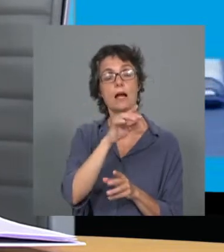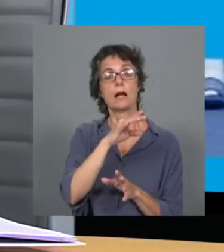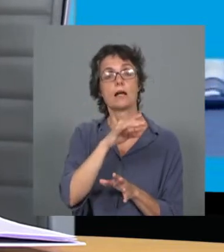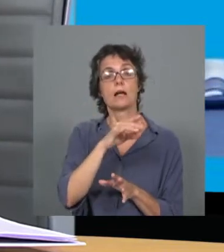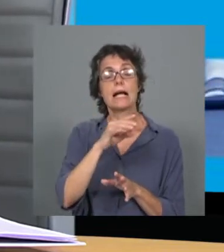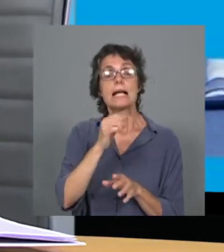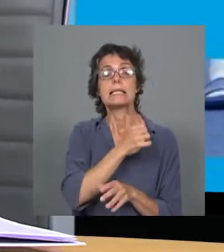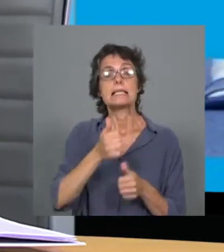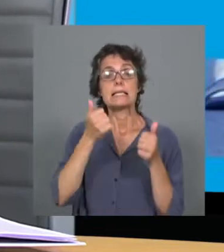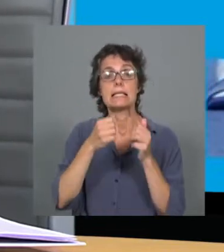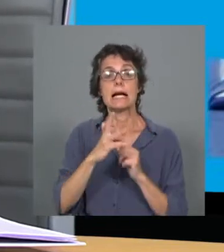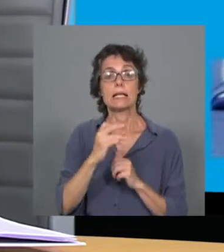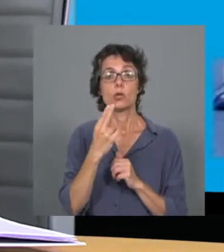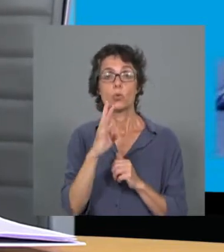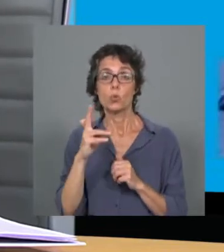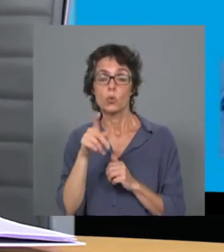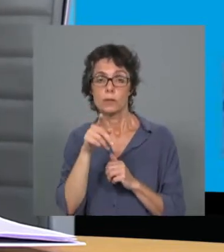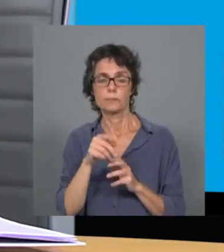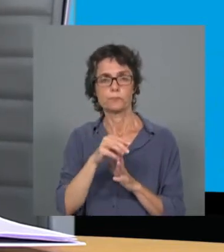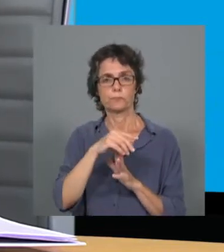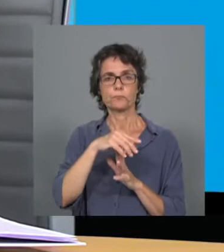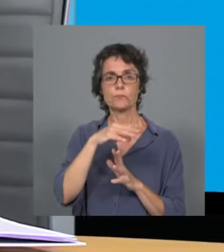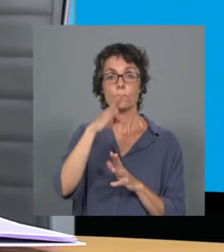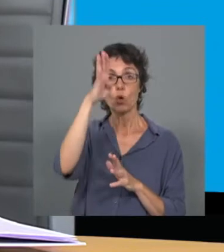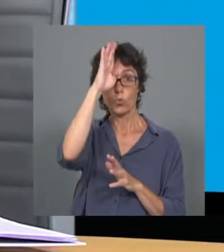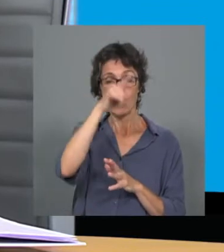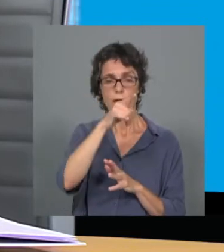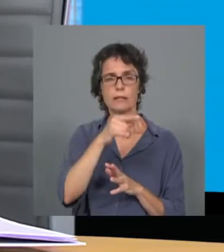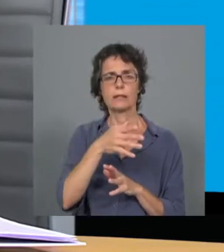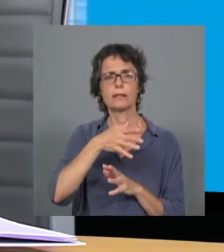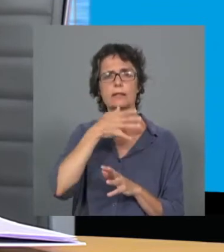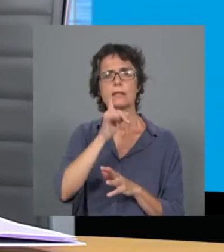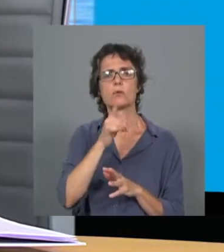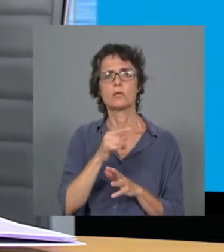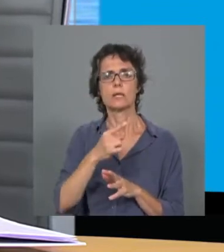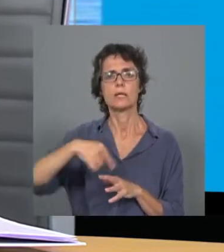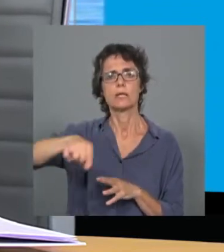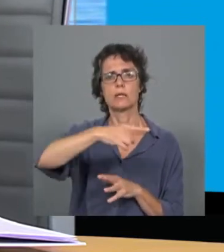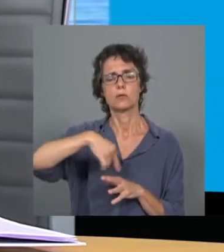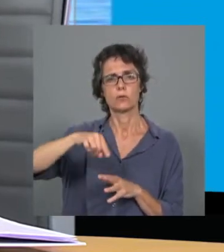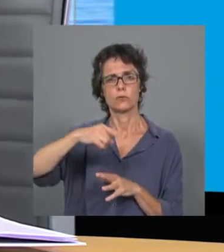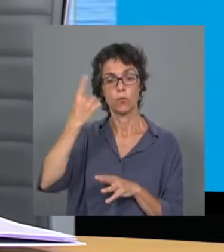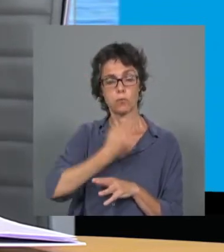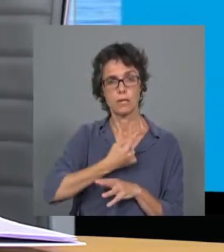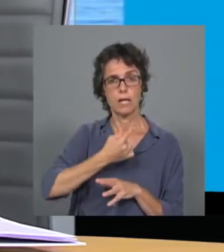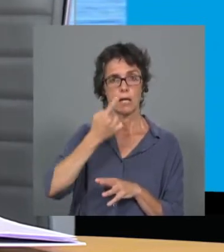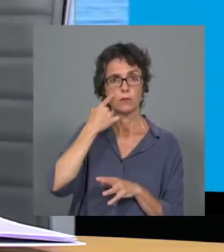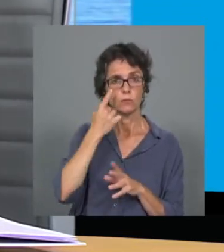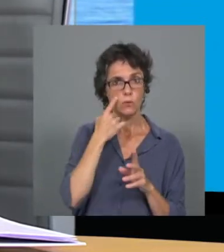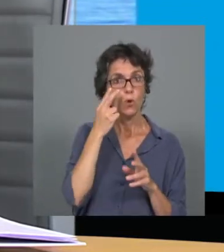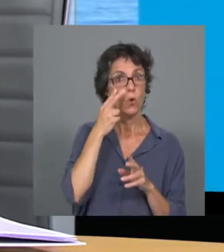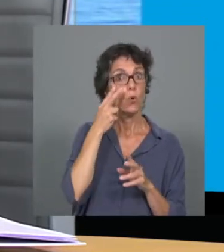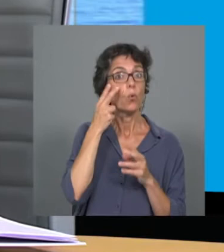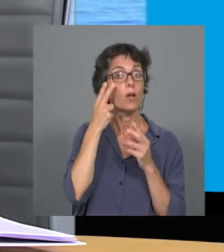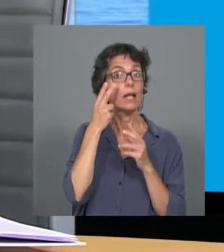Ur, em que o Papa dizia que nós temos a obrigação de manter o olhar no céu. E que bom seria se